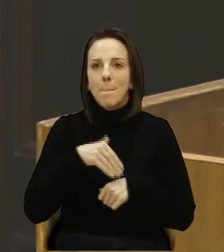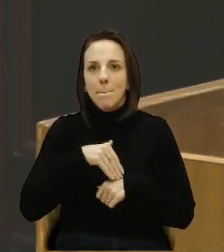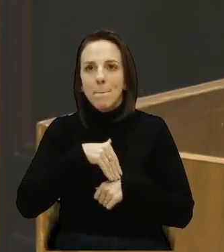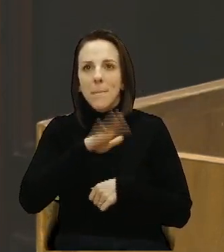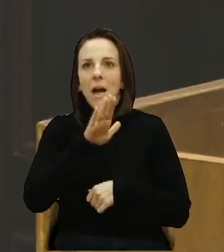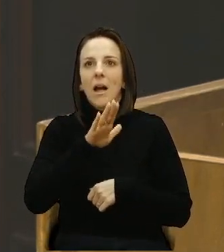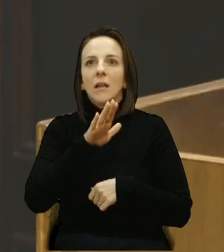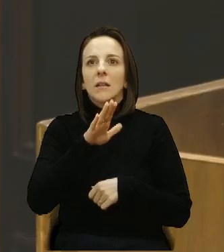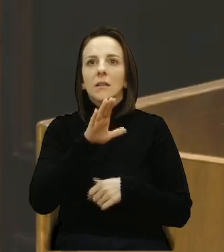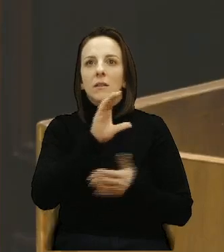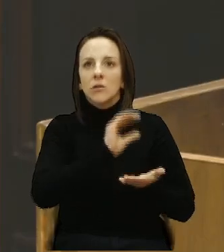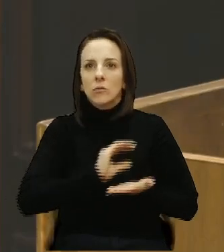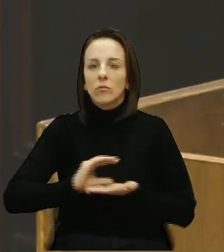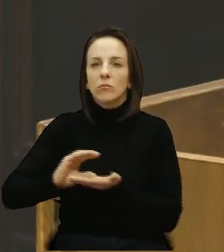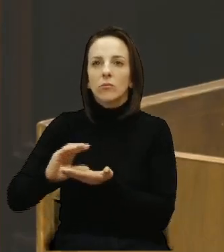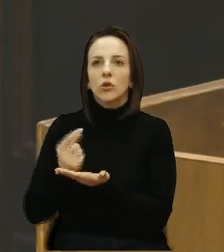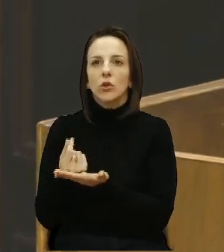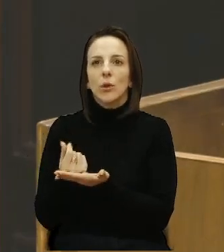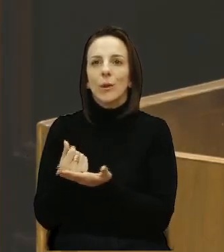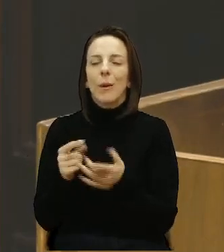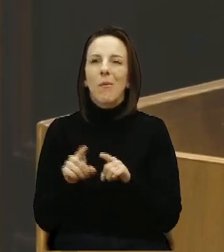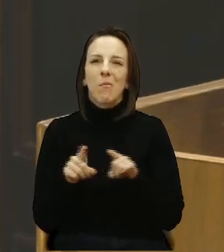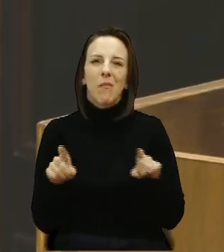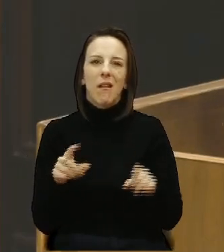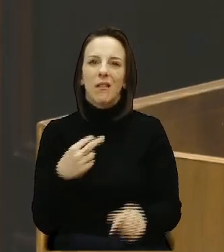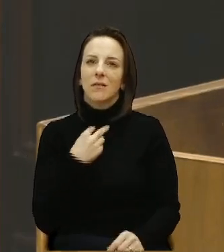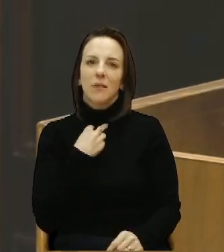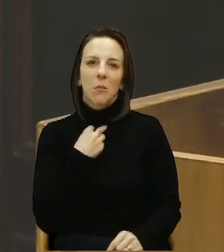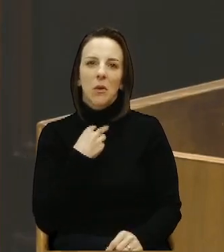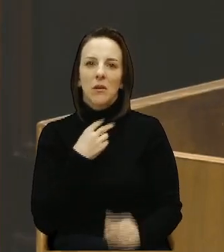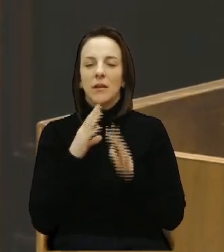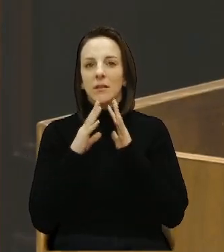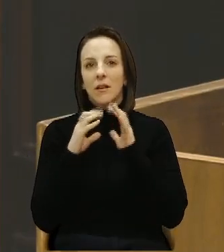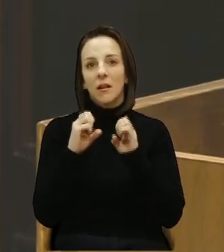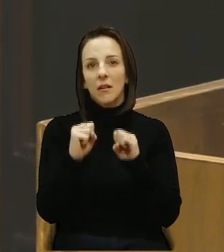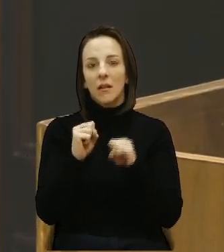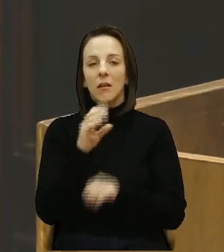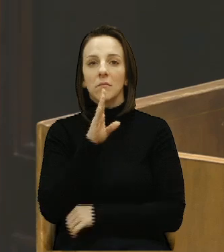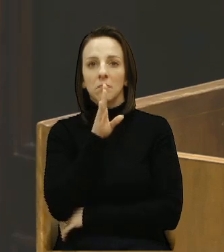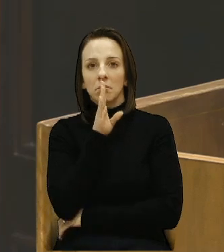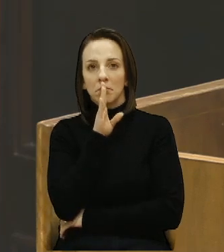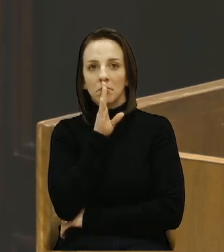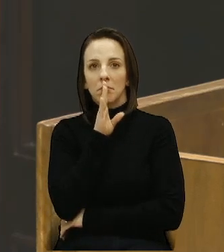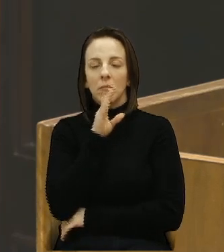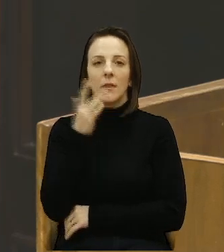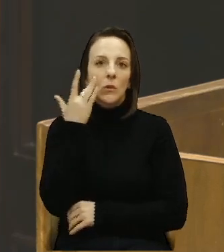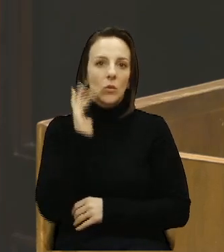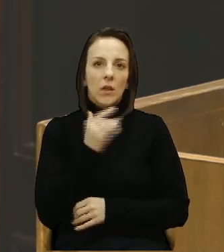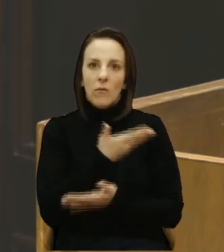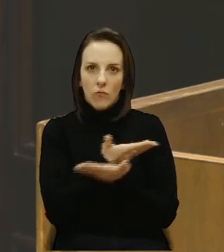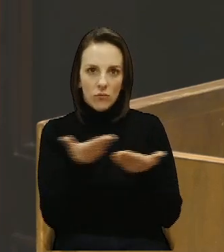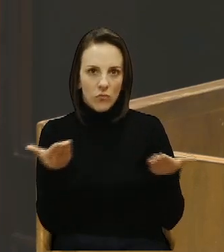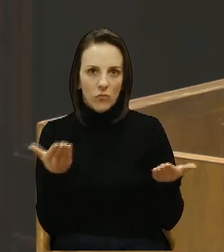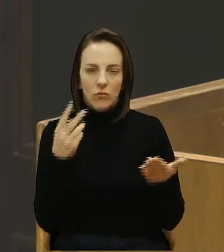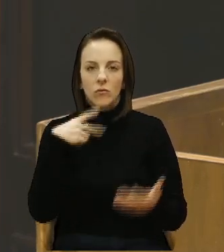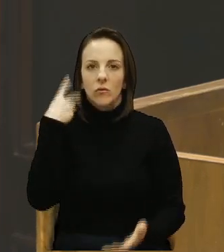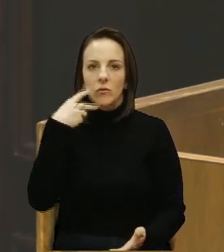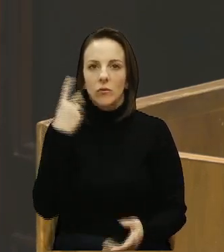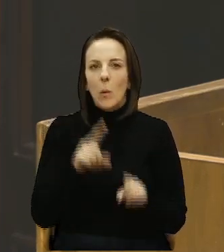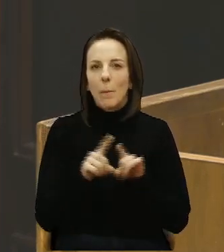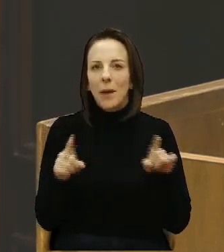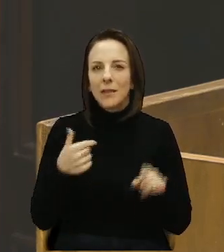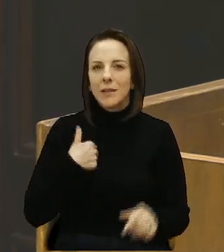mais subsídio. Agora, não dá para a secretaria se eximir. Eu não sei vocês, colegas vereadores, mas o que eu sempre escuto